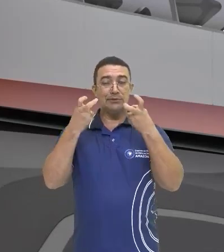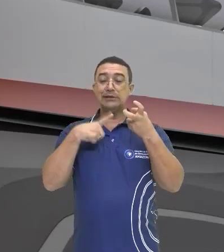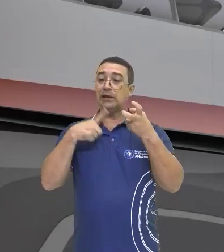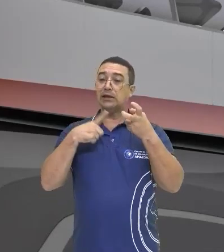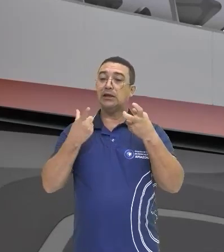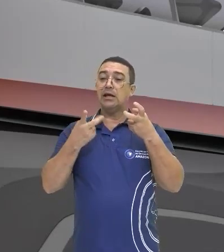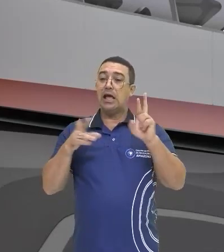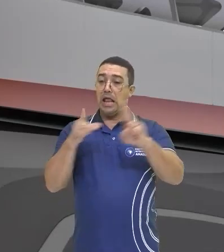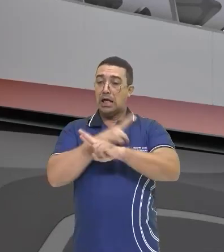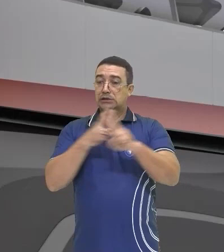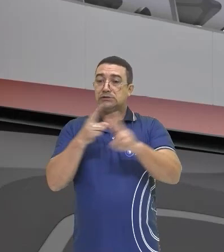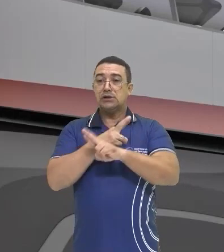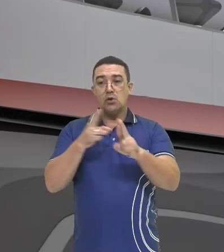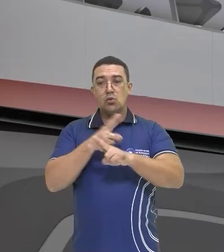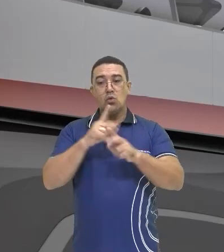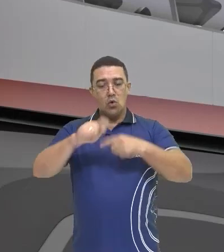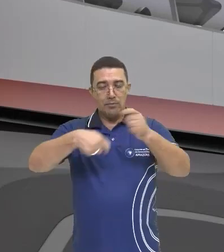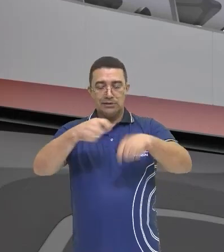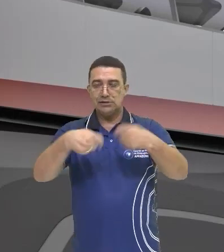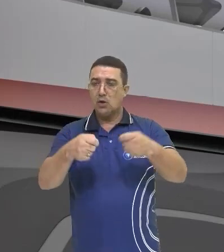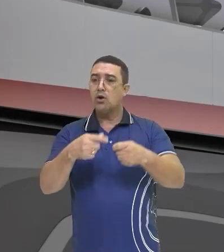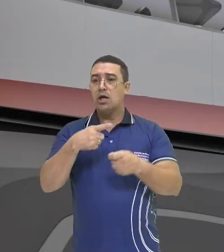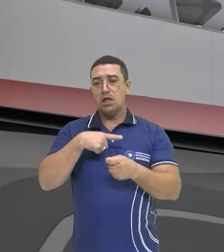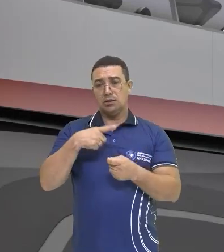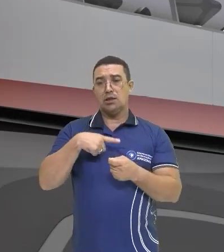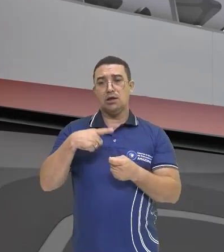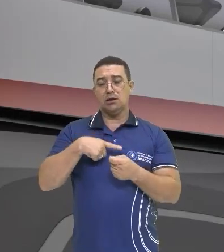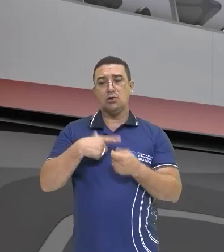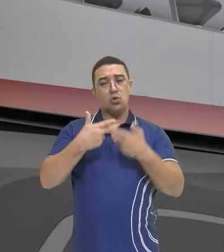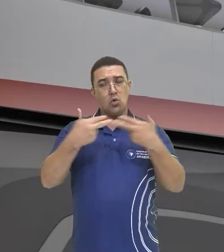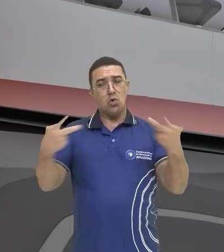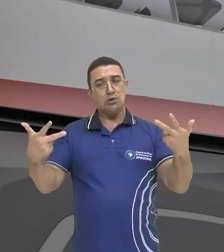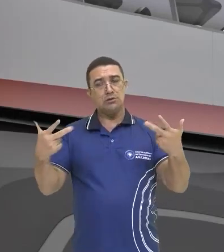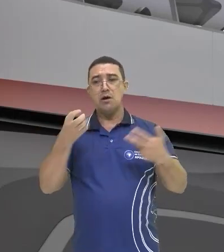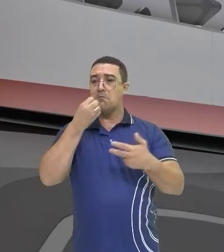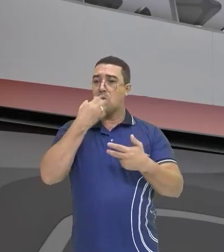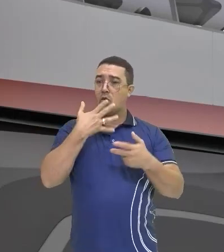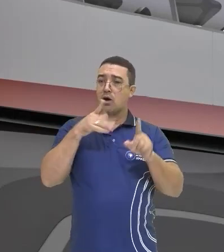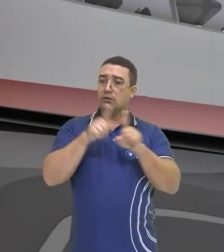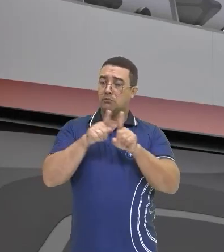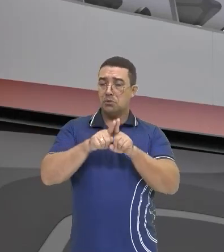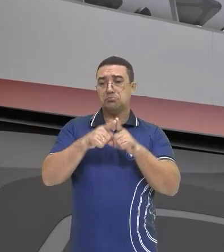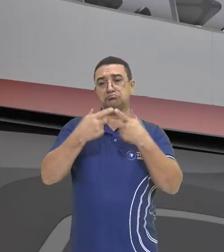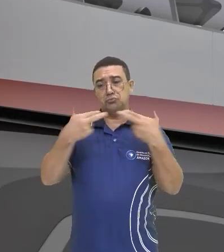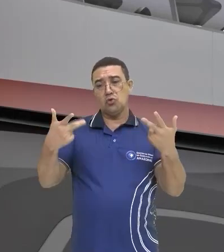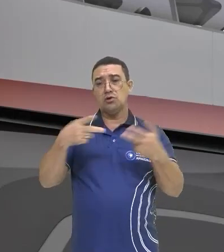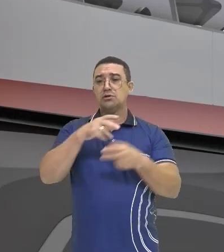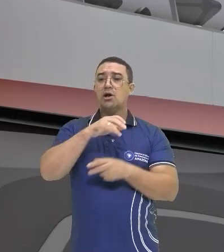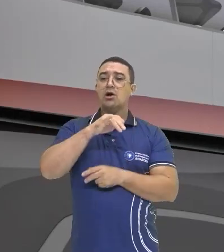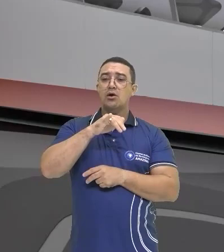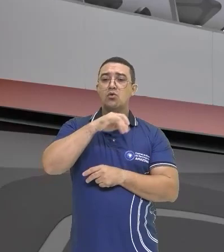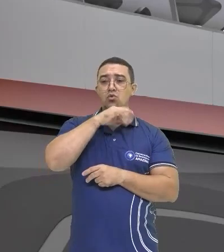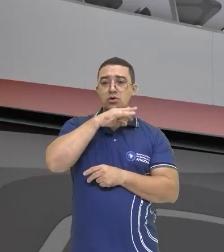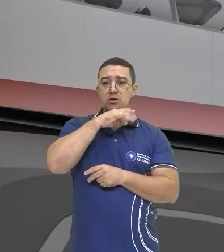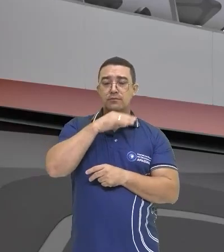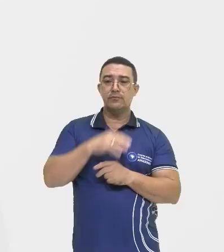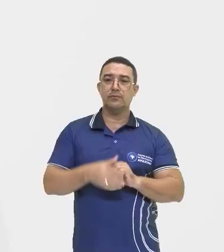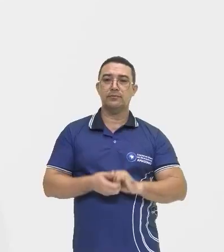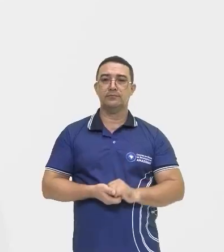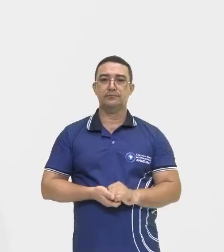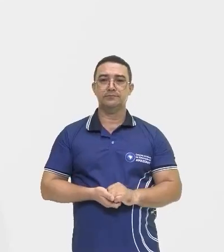tem somente vantagens, tá certo? Nós temos também desvantagens. Vamos aos pontos positivos dos blocos